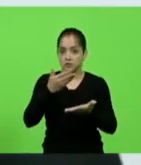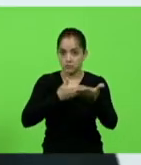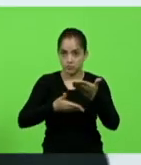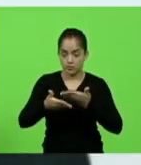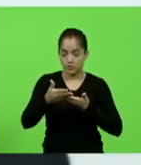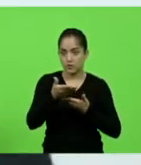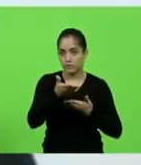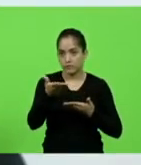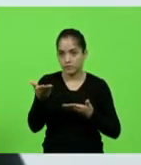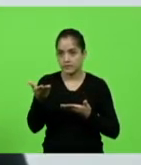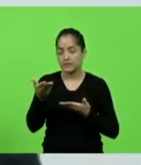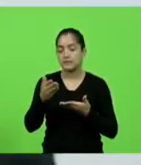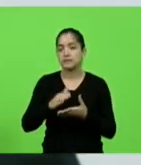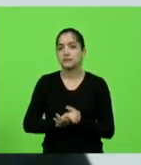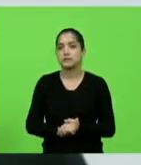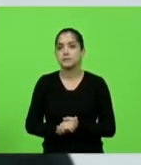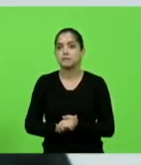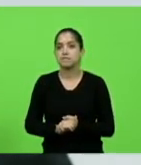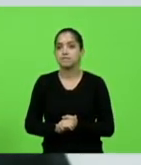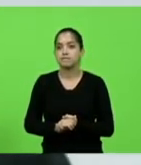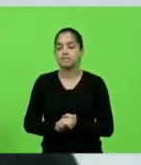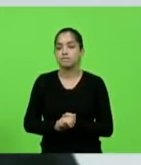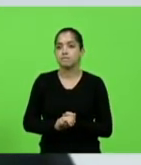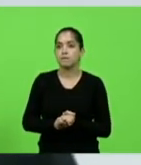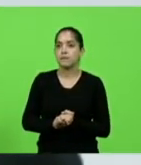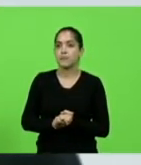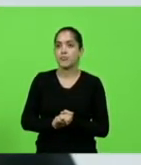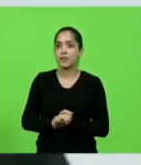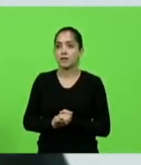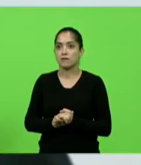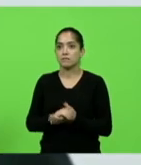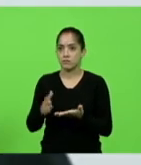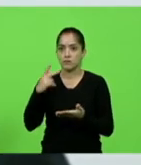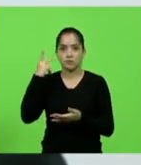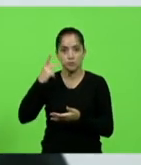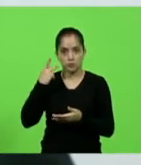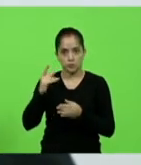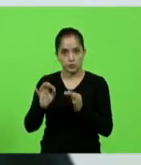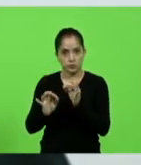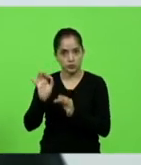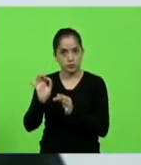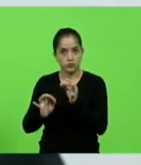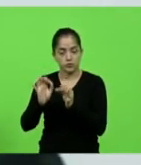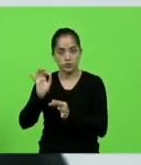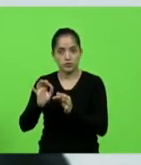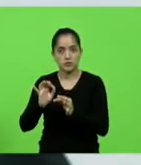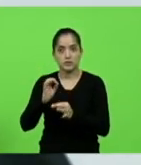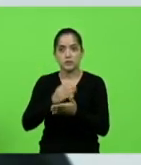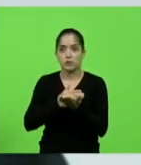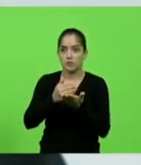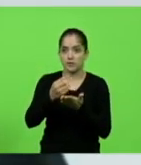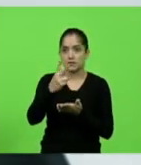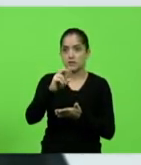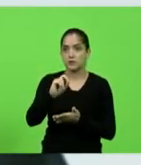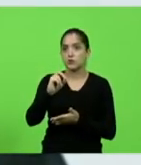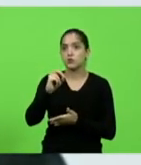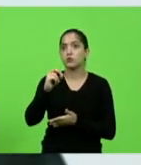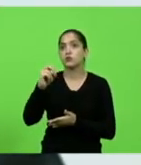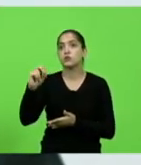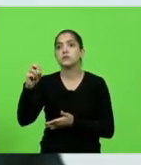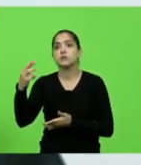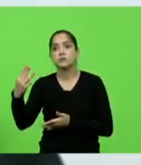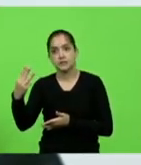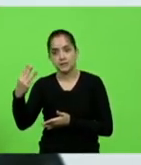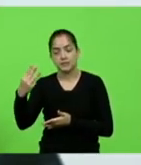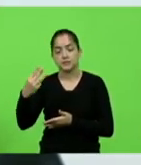senhores algumas ideias. Eu sou promotor de justiça, então, desde 2003. Em 2015,